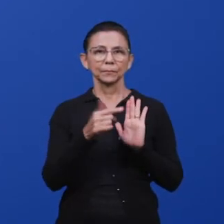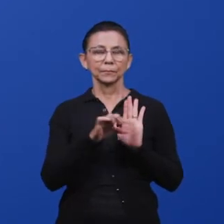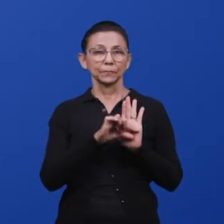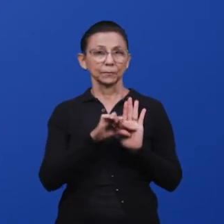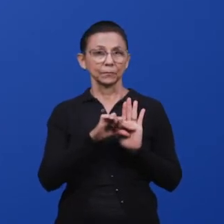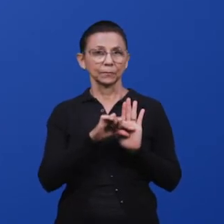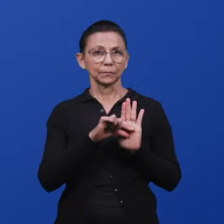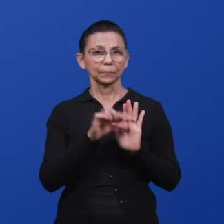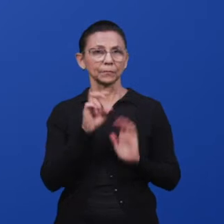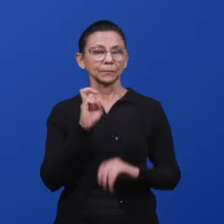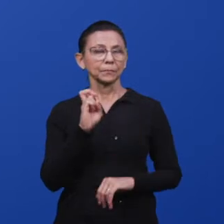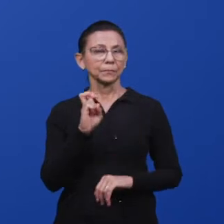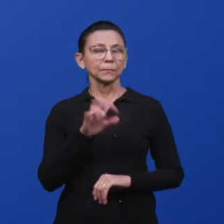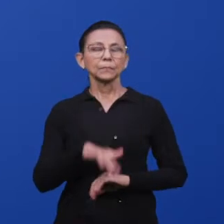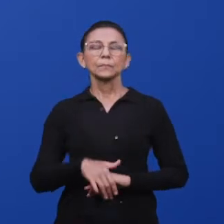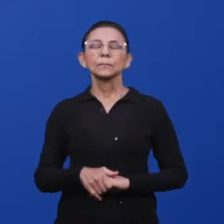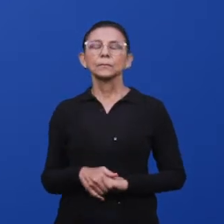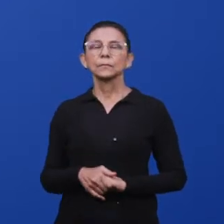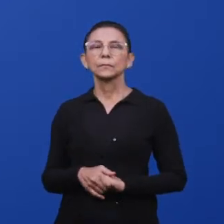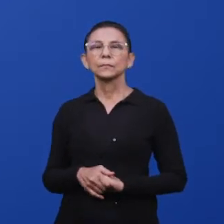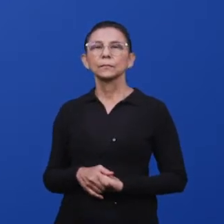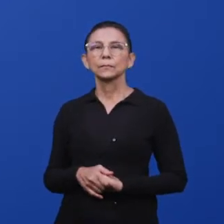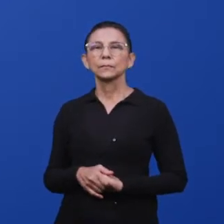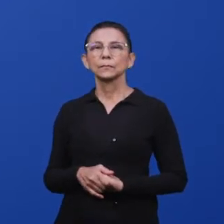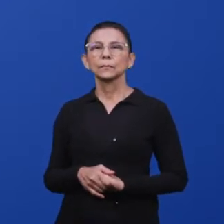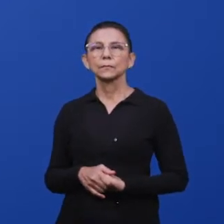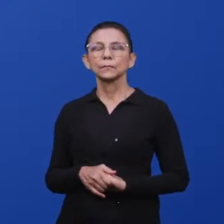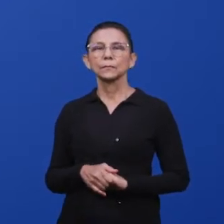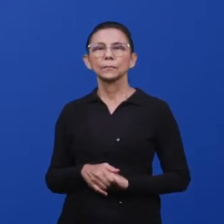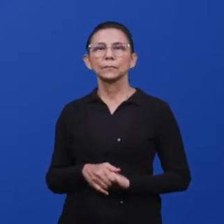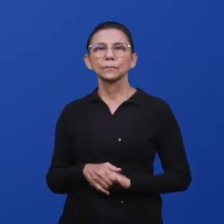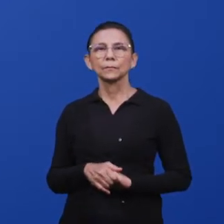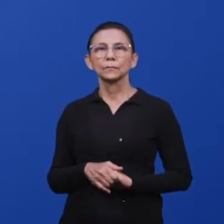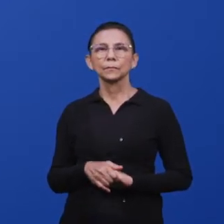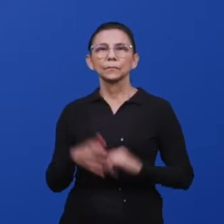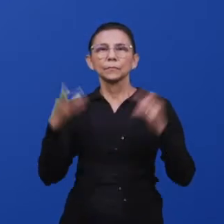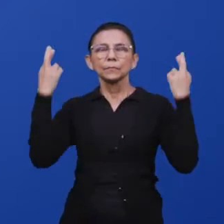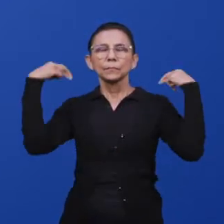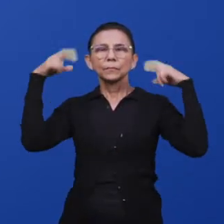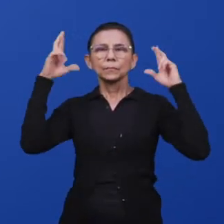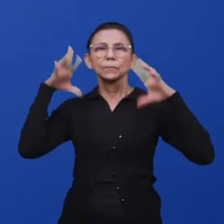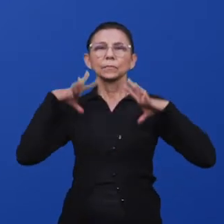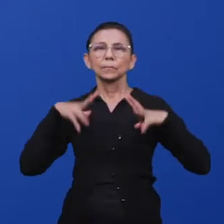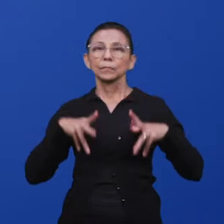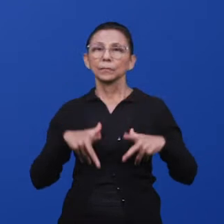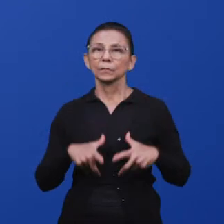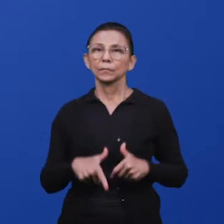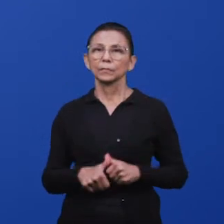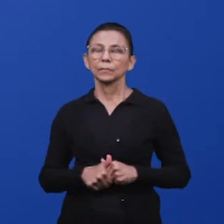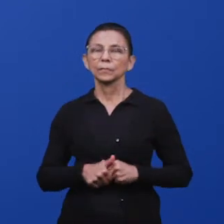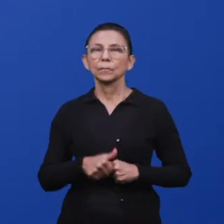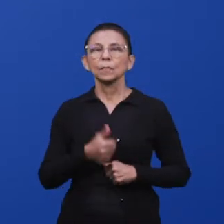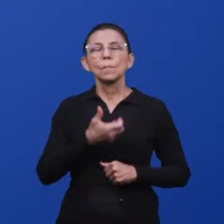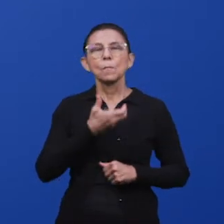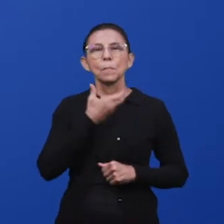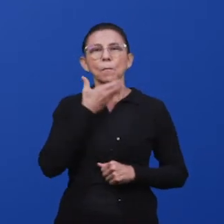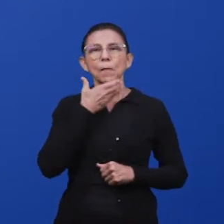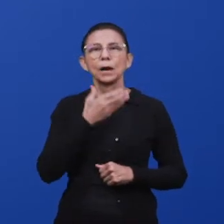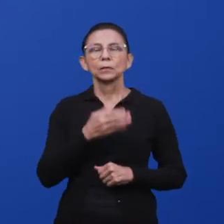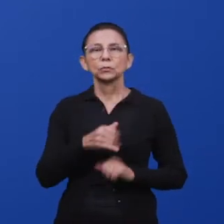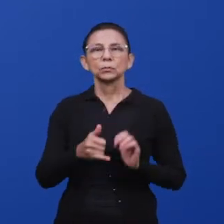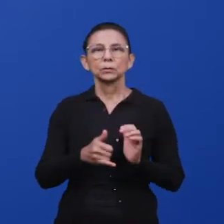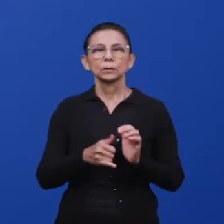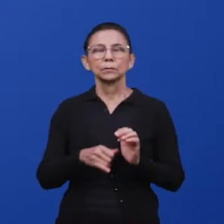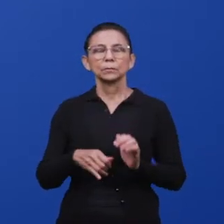12 e versículo 5, o cordeiro ou cabrito será sem mácula, um macho de 1 ano, o